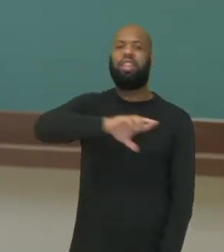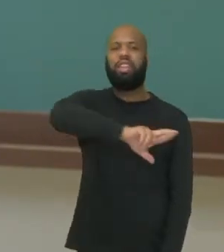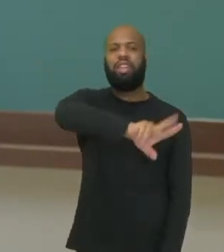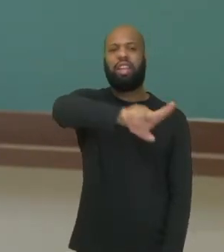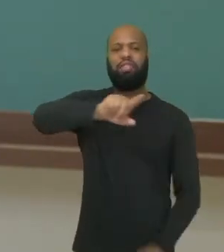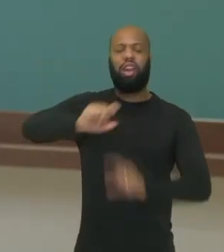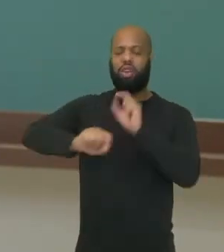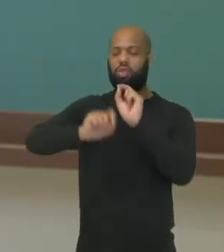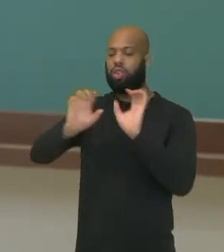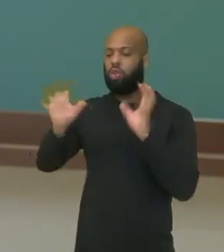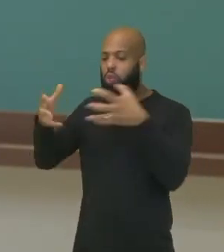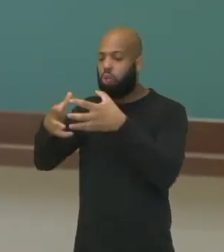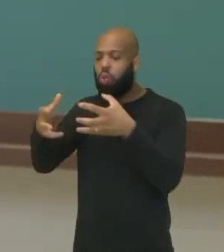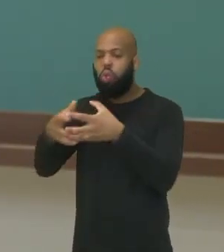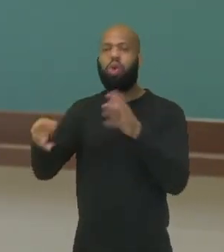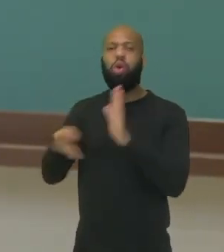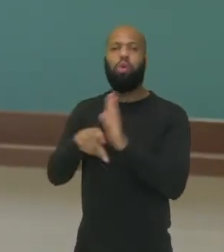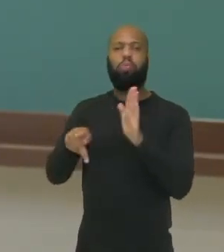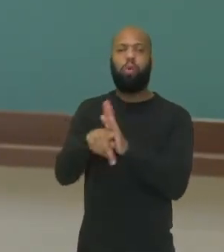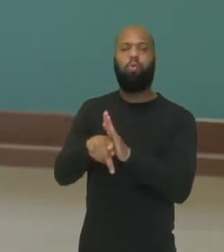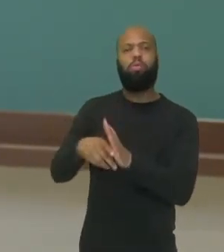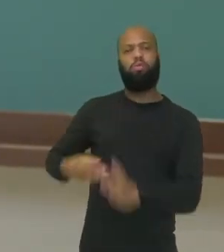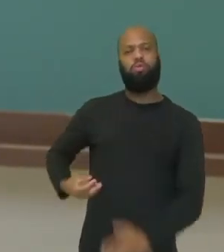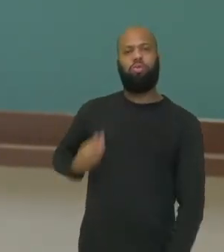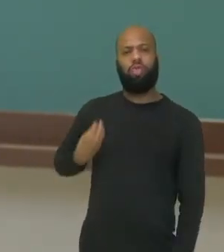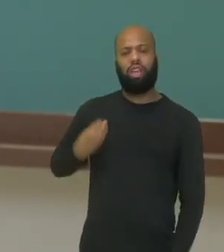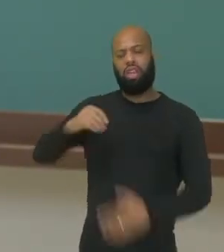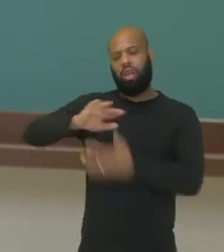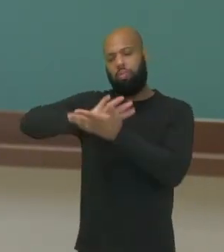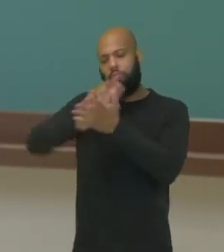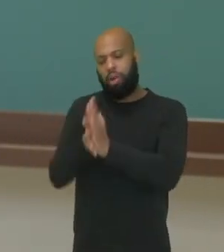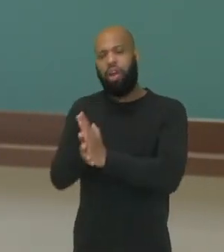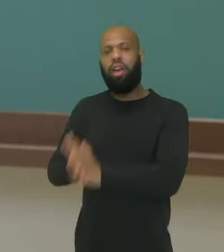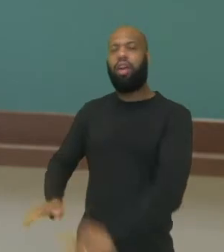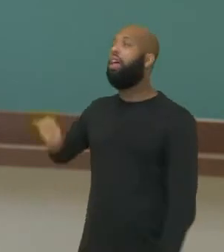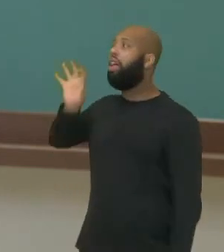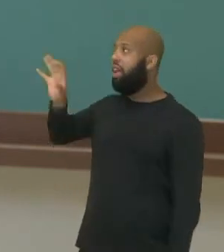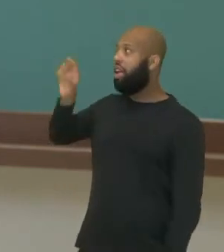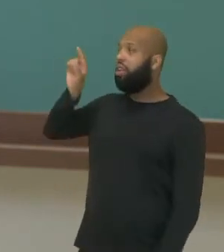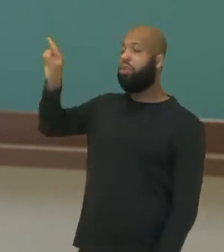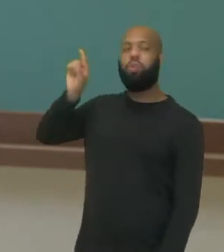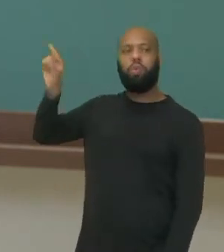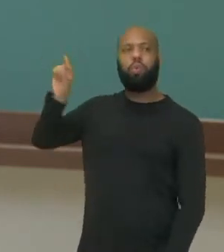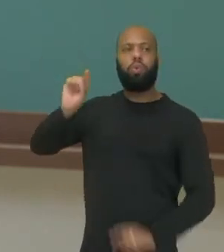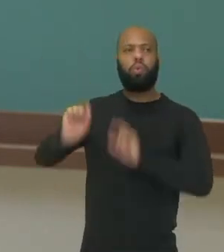destruídos. Esse ecossistema aqui, ele já está praticamente